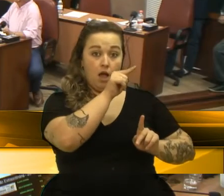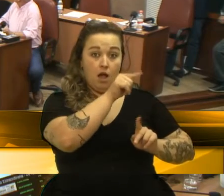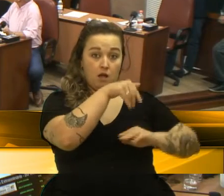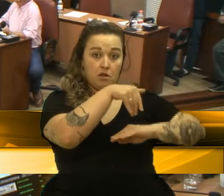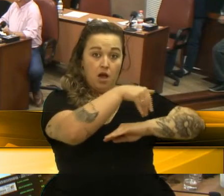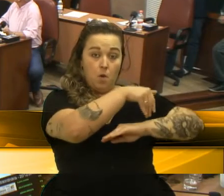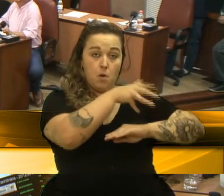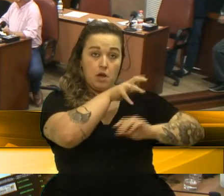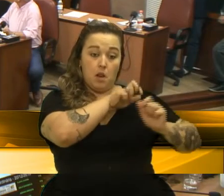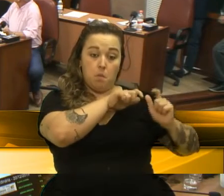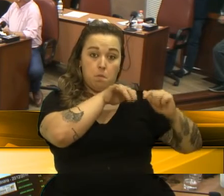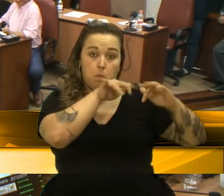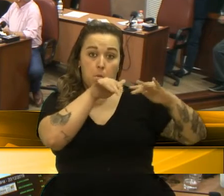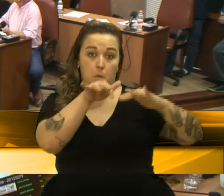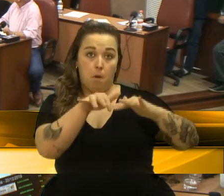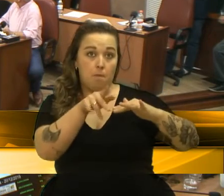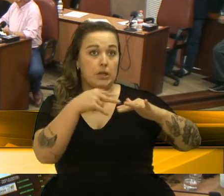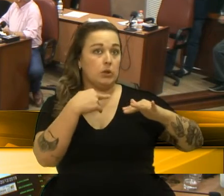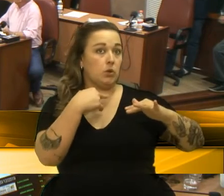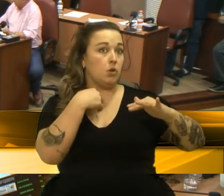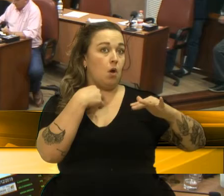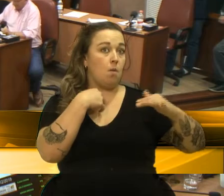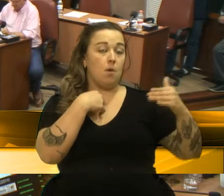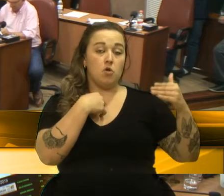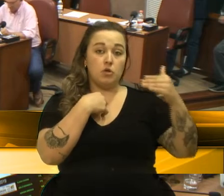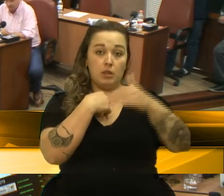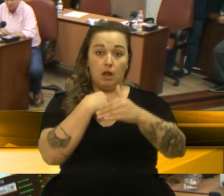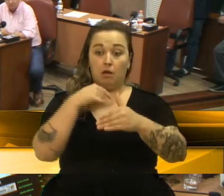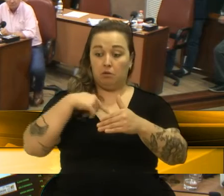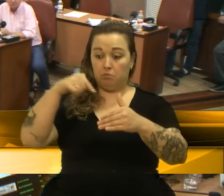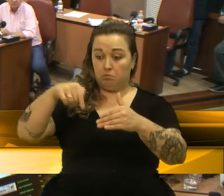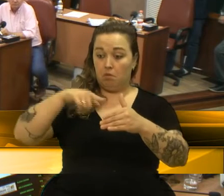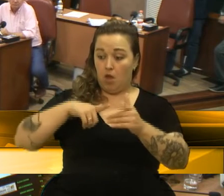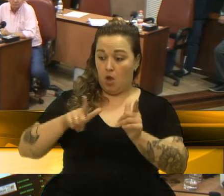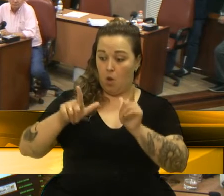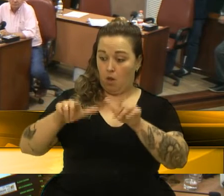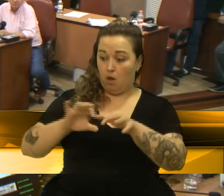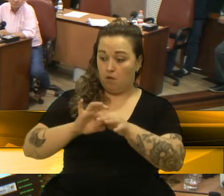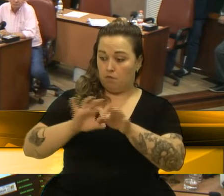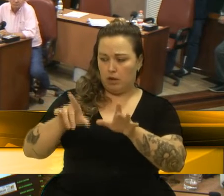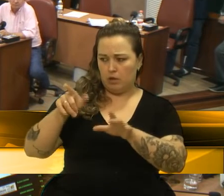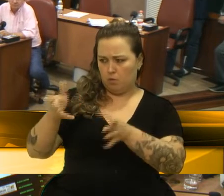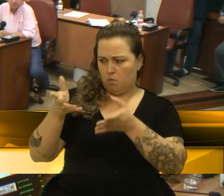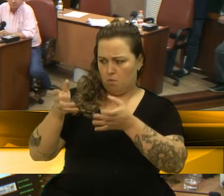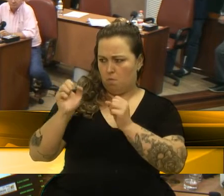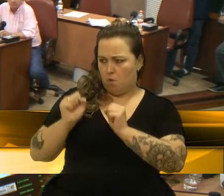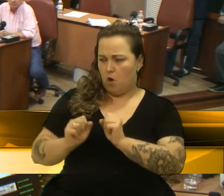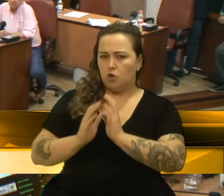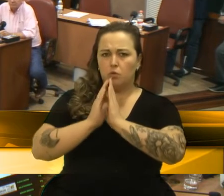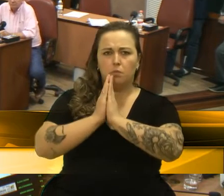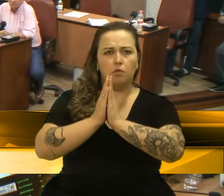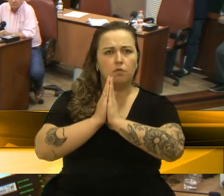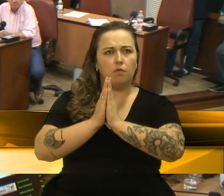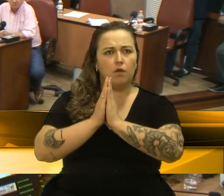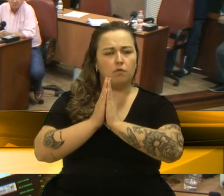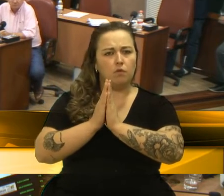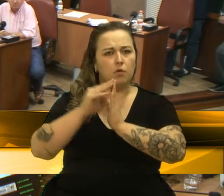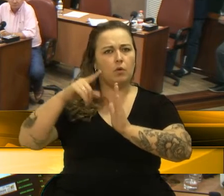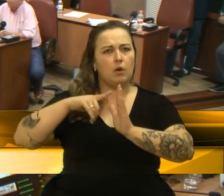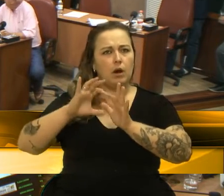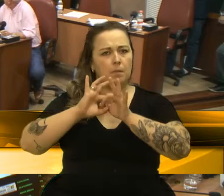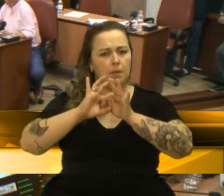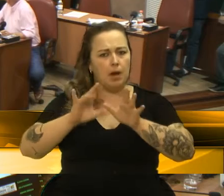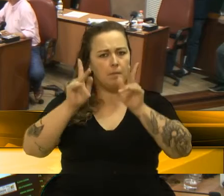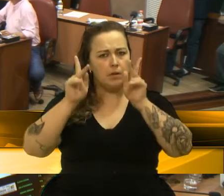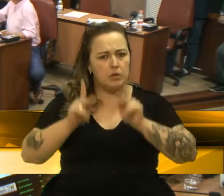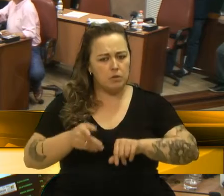trabalhos e essas pessoas estão sendo barradas lá fora, senhor presidente. Eu gostaria que o senhor intervisse nesse sentido de permitir que as pessoas